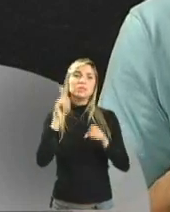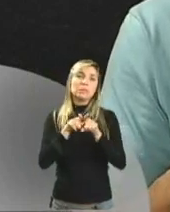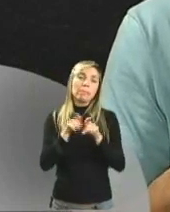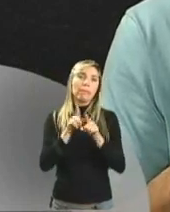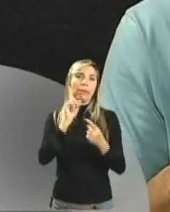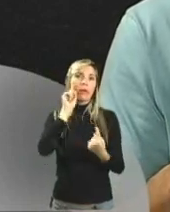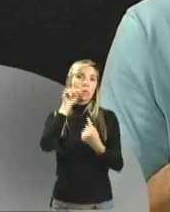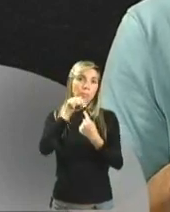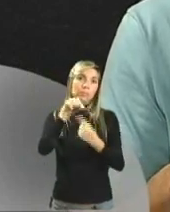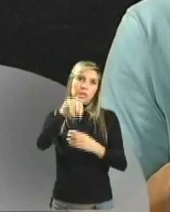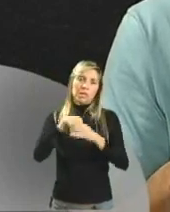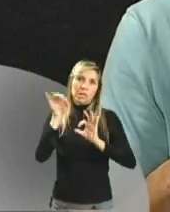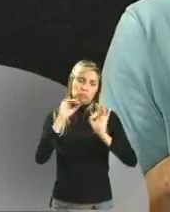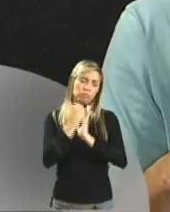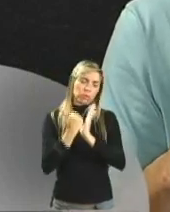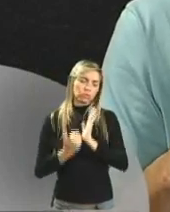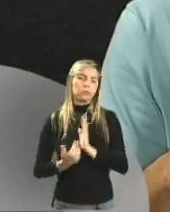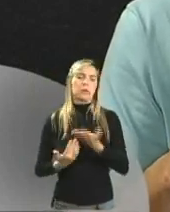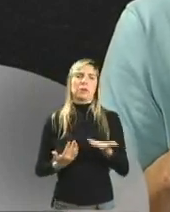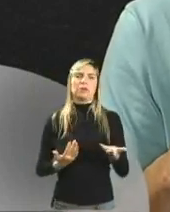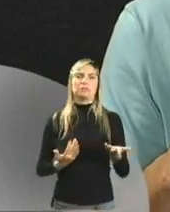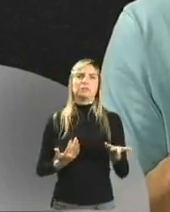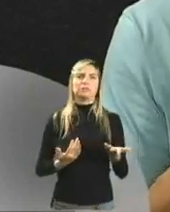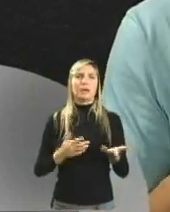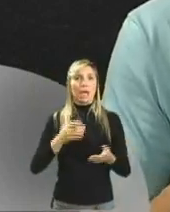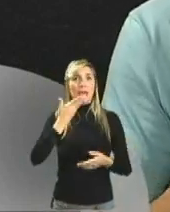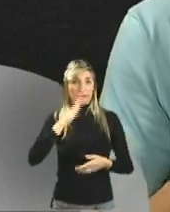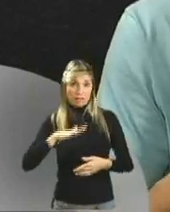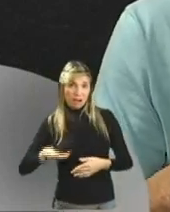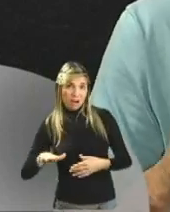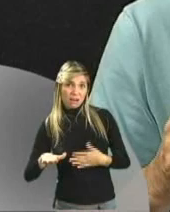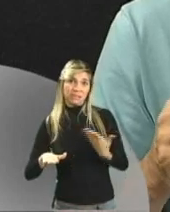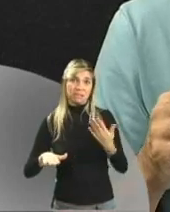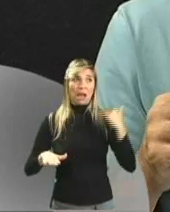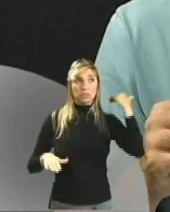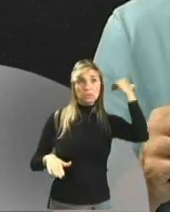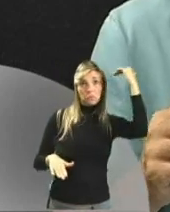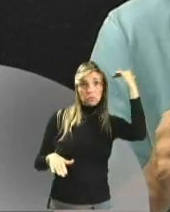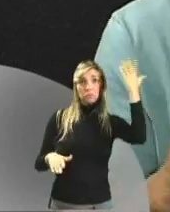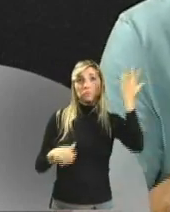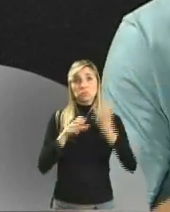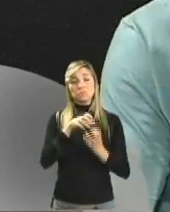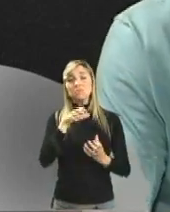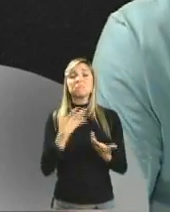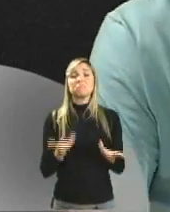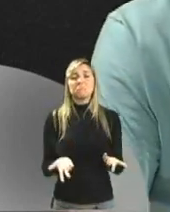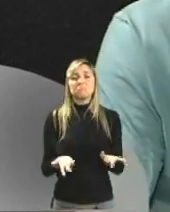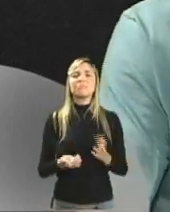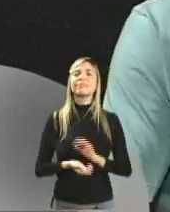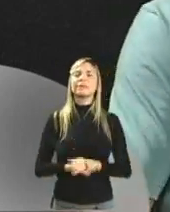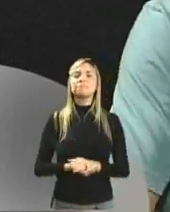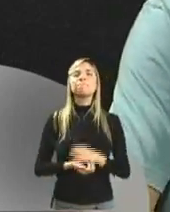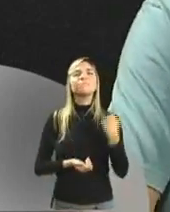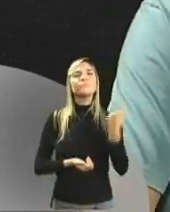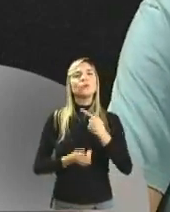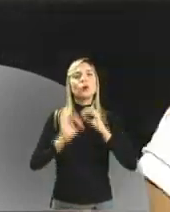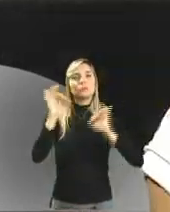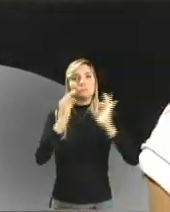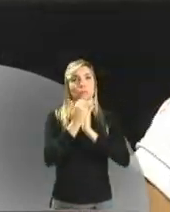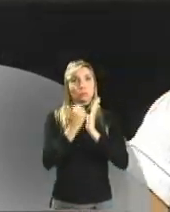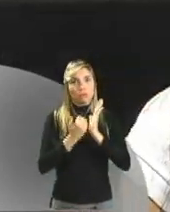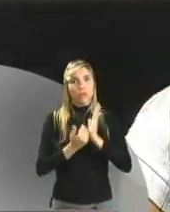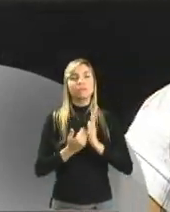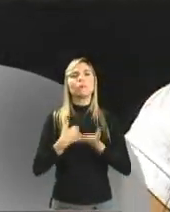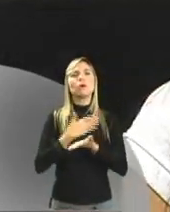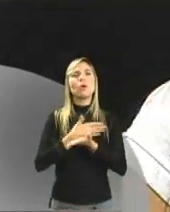que o projeto lida atualmente? E esse público é de crianças, é adulto? Bem, o nosso projeto